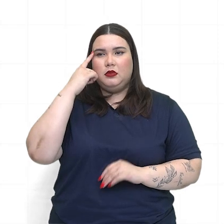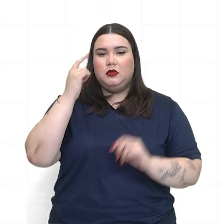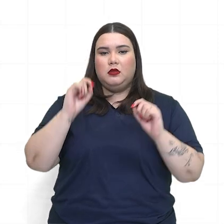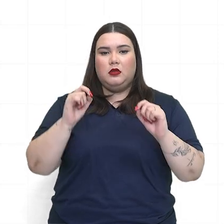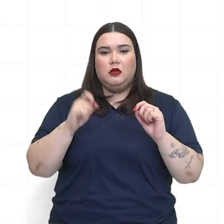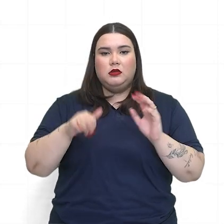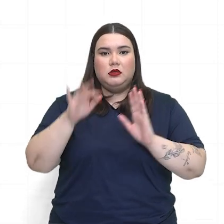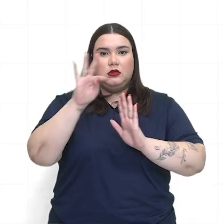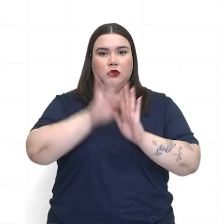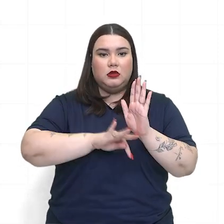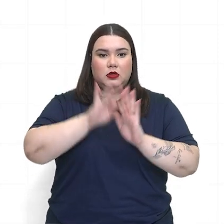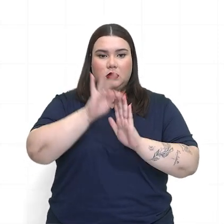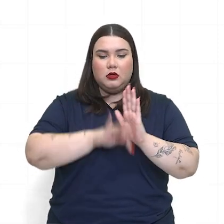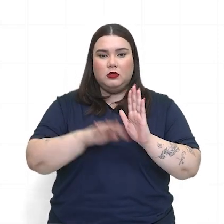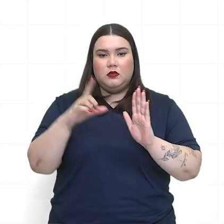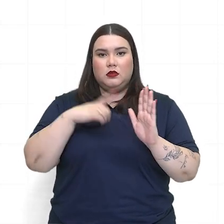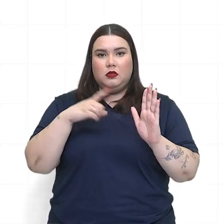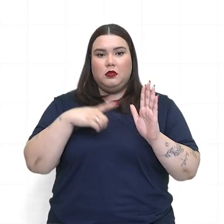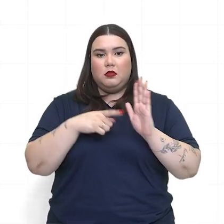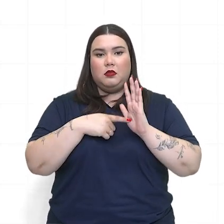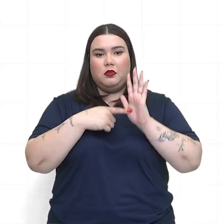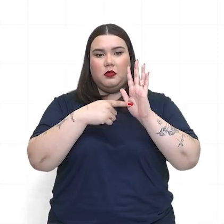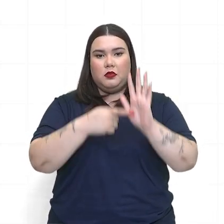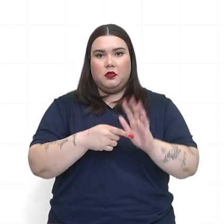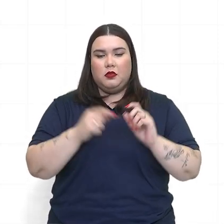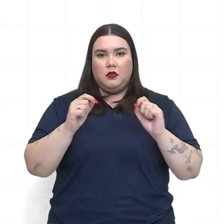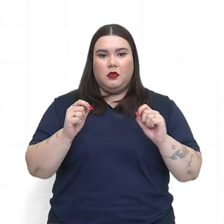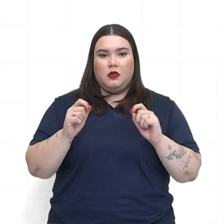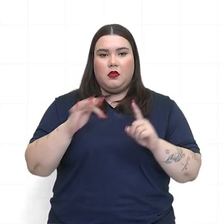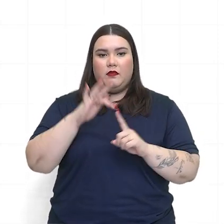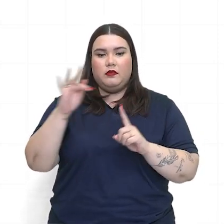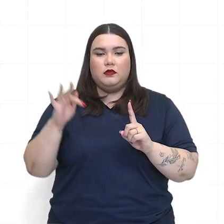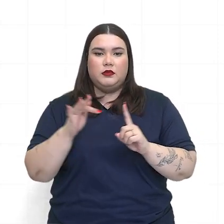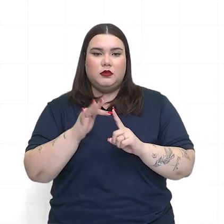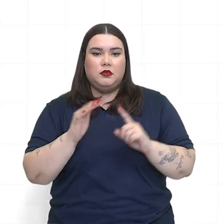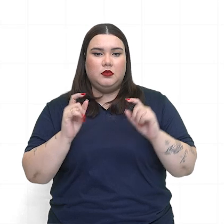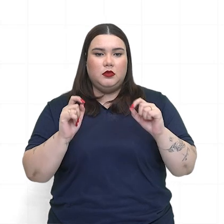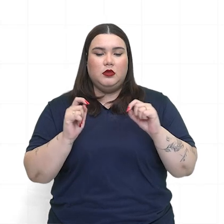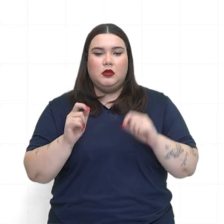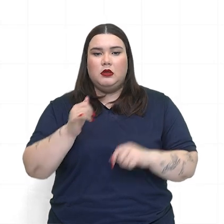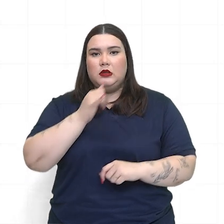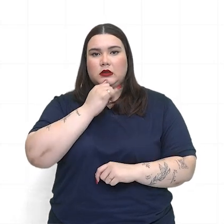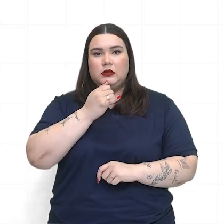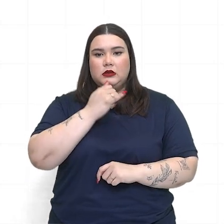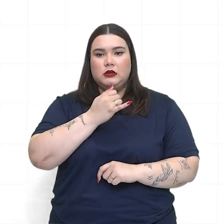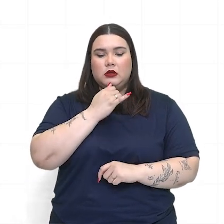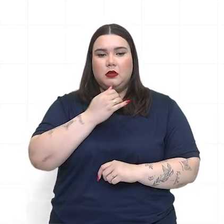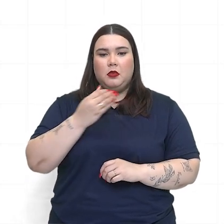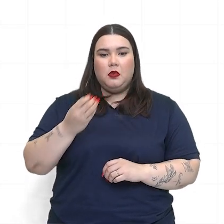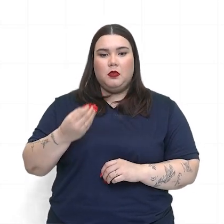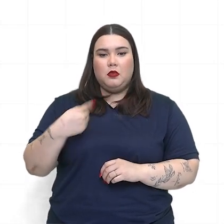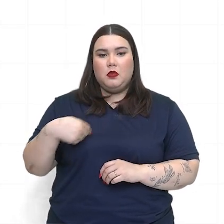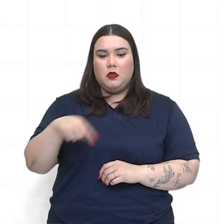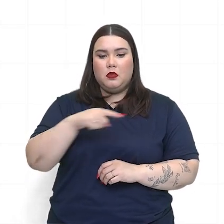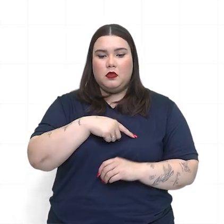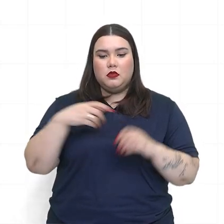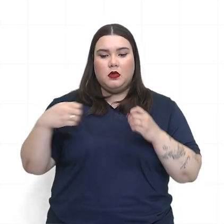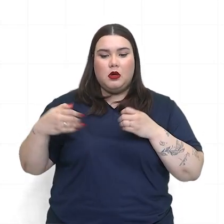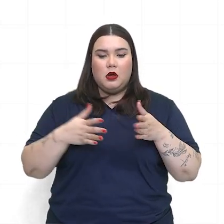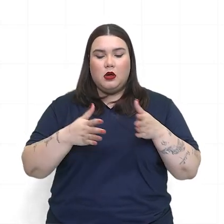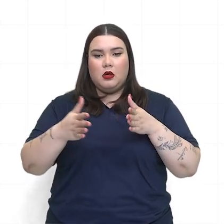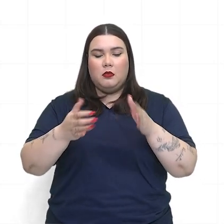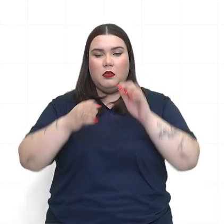que os escritos sagrados, eles têm essa função de ser lâmpadas para iluminar o